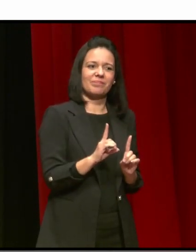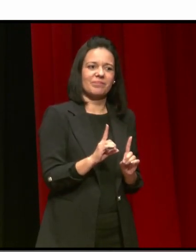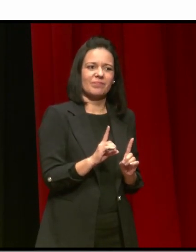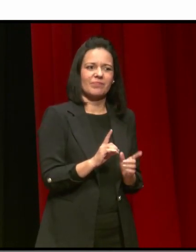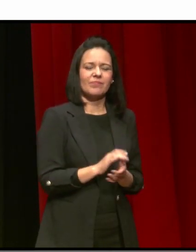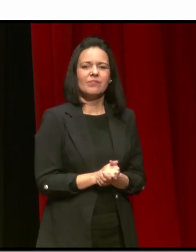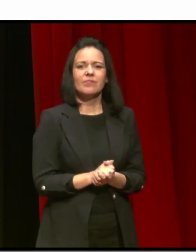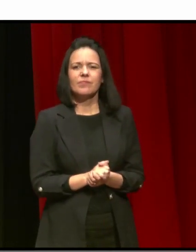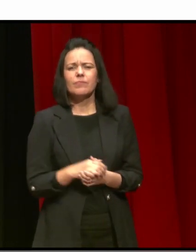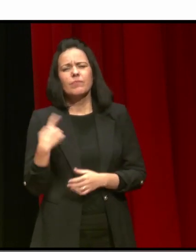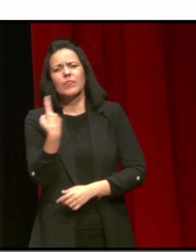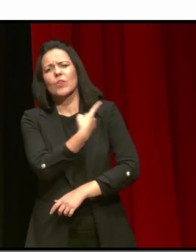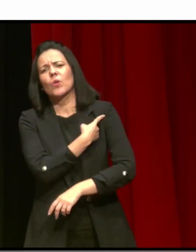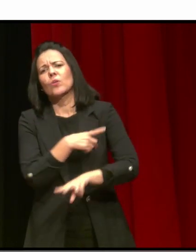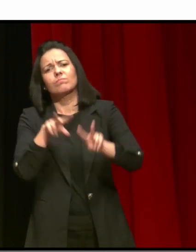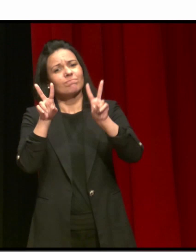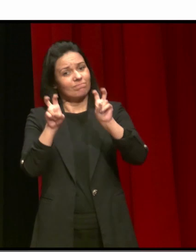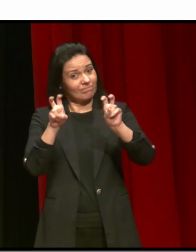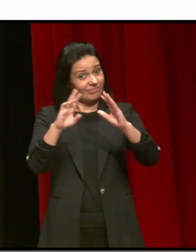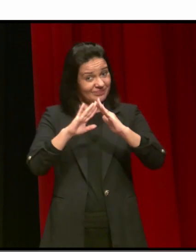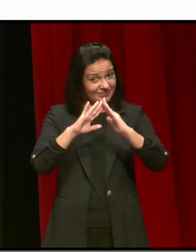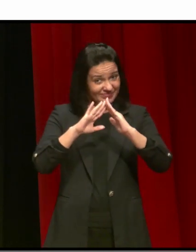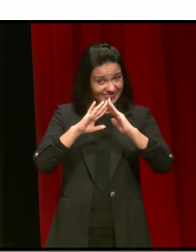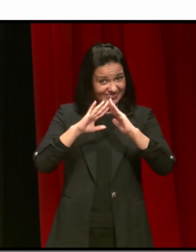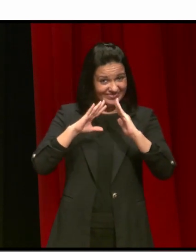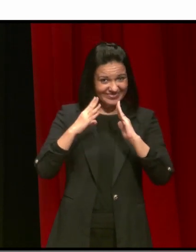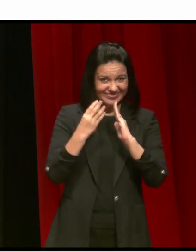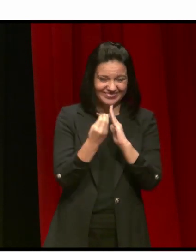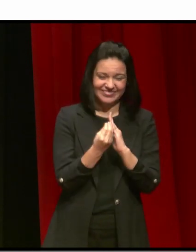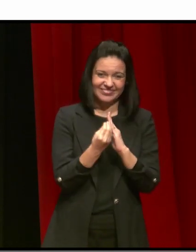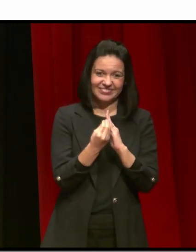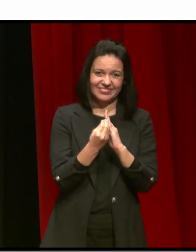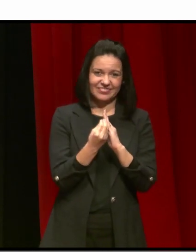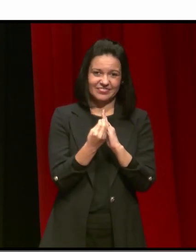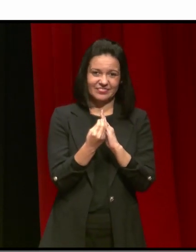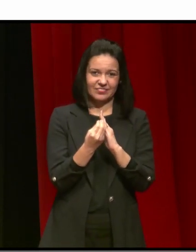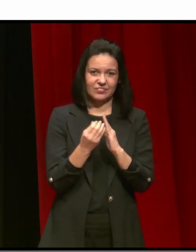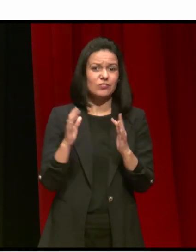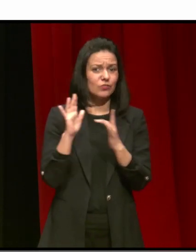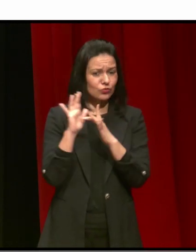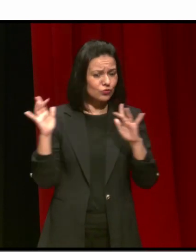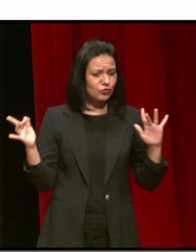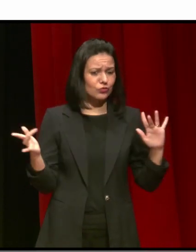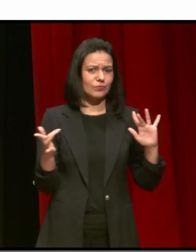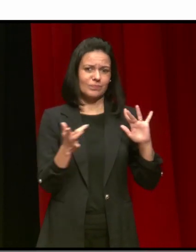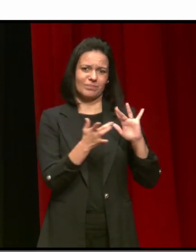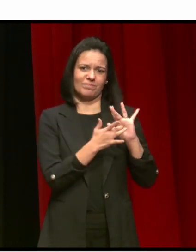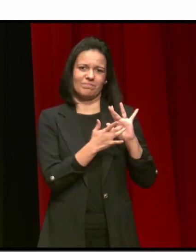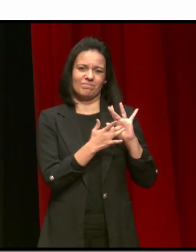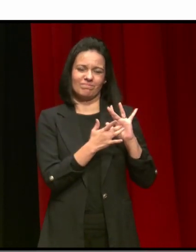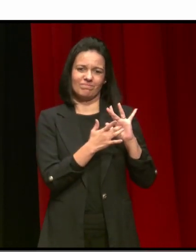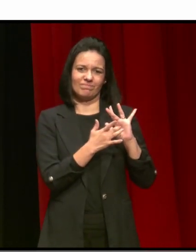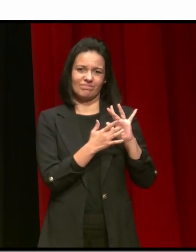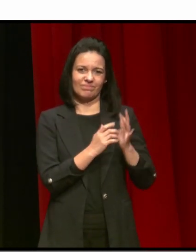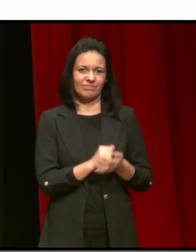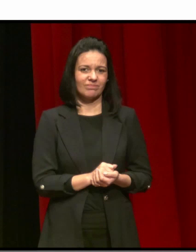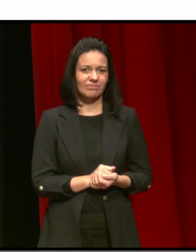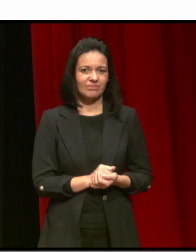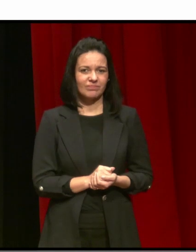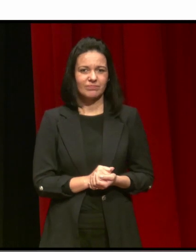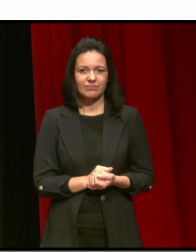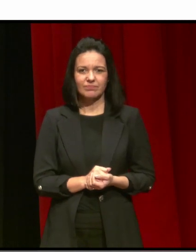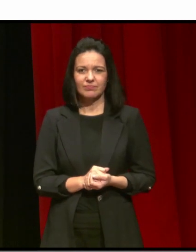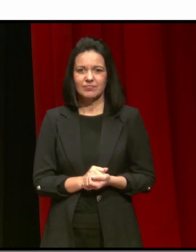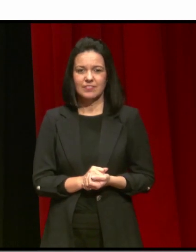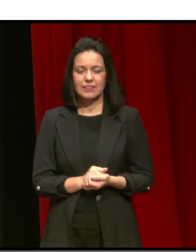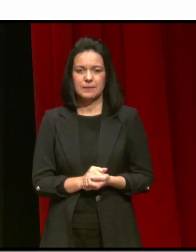Jesus está ensinando algum método para nós só lendo isso aqui? Lógico que está. Não está? Ou está?